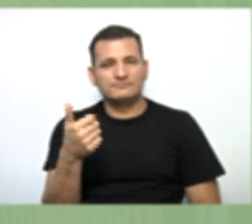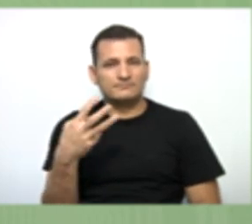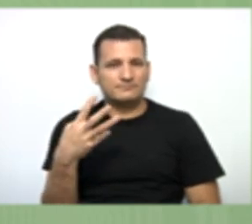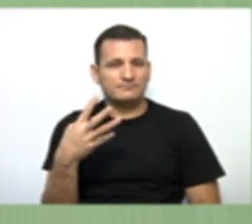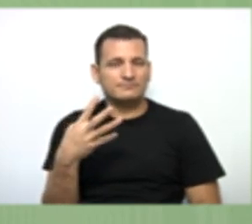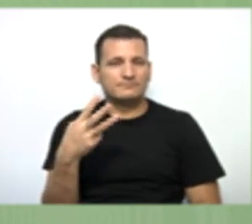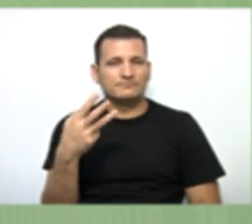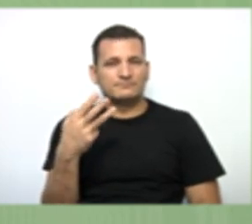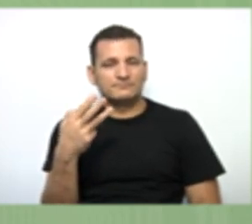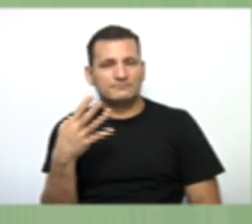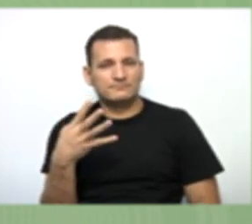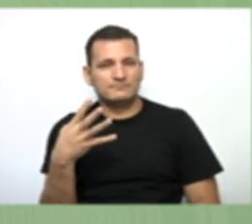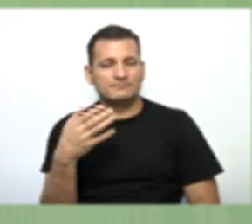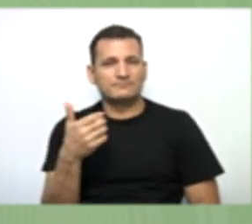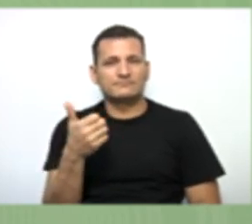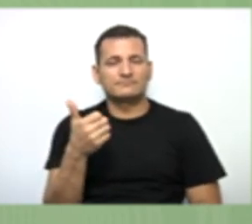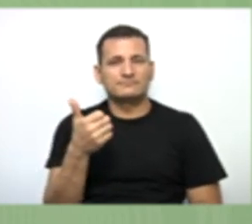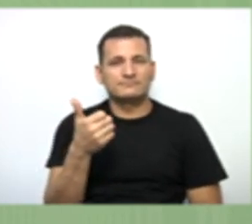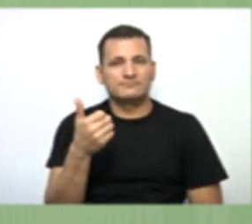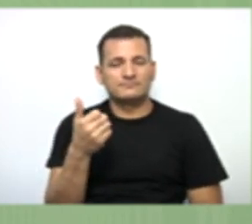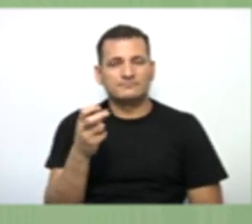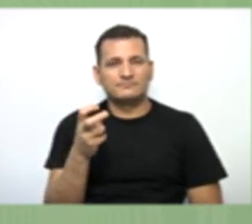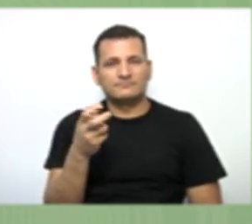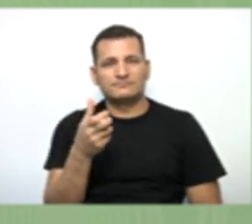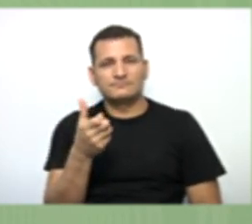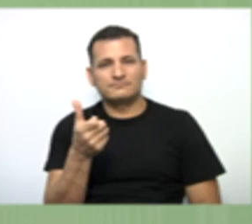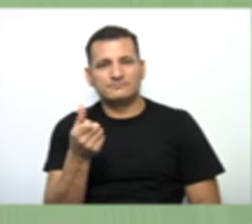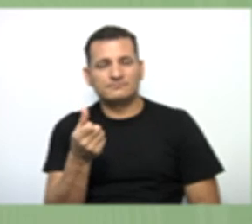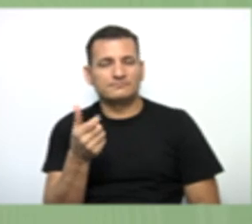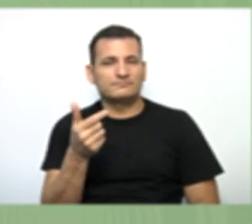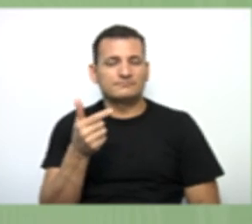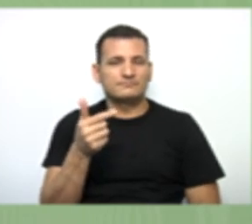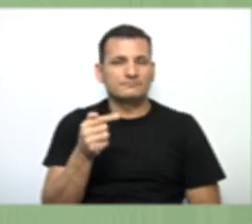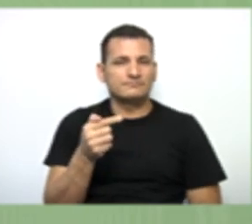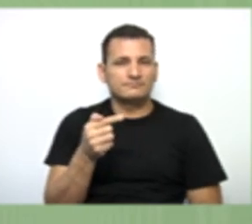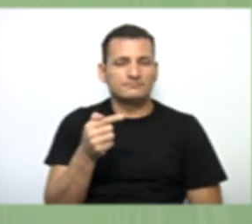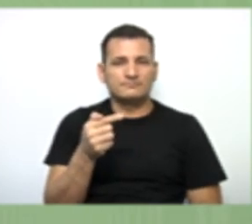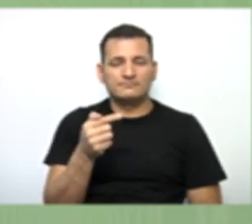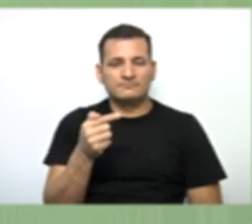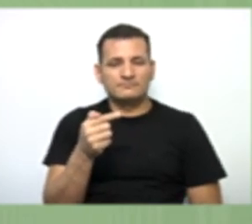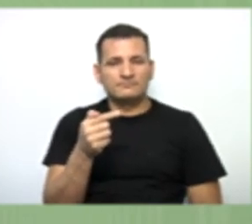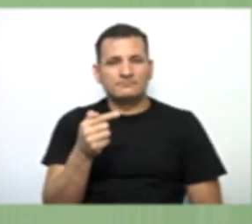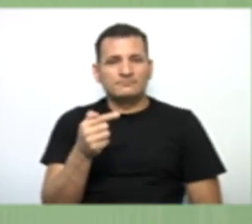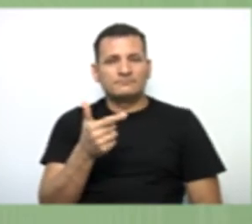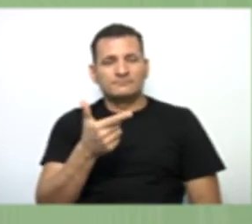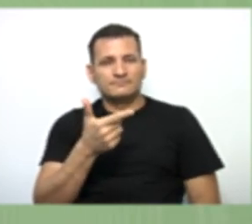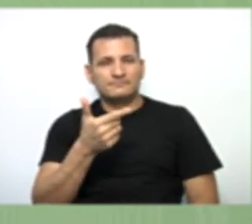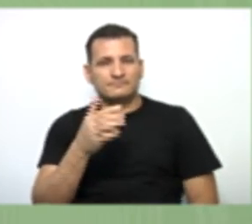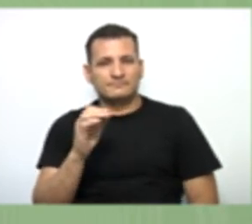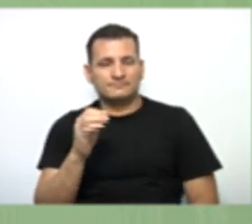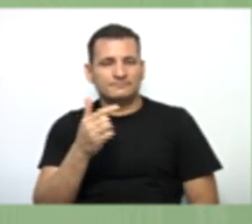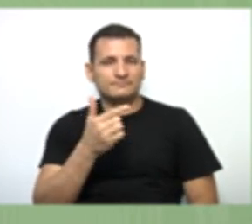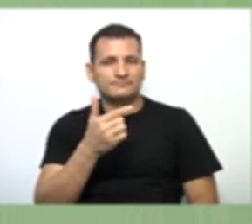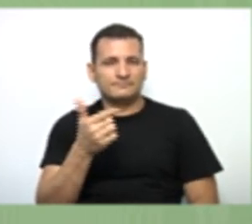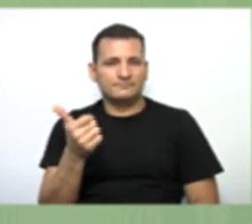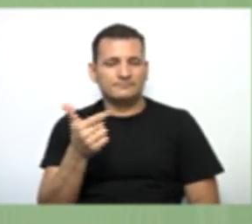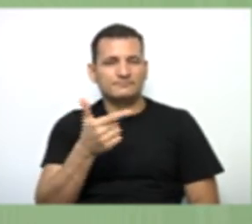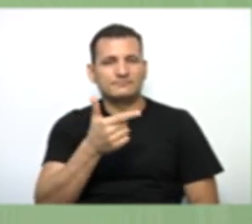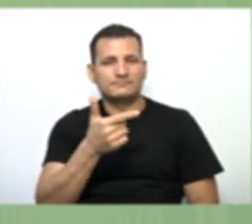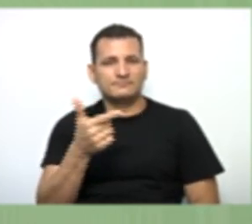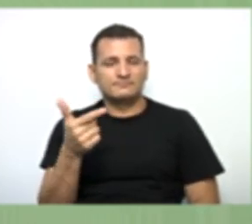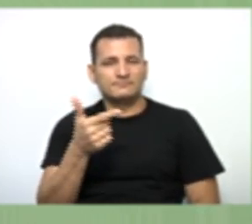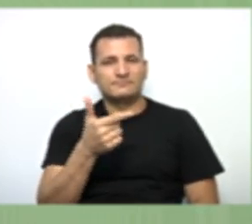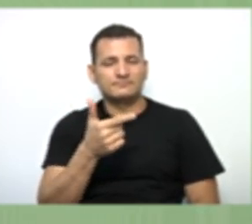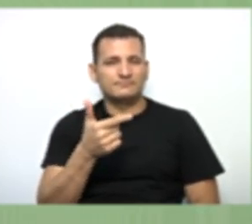14, 15, 16, 17. Qual o próximo número? 20, 21, 22. Você não